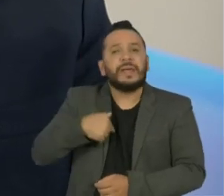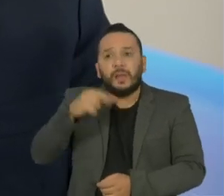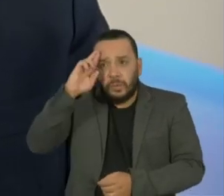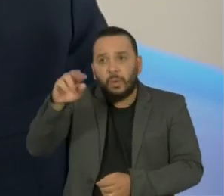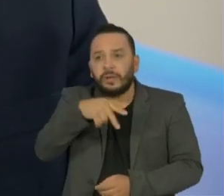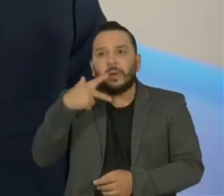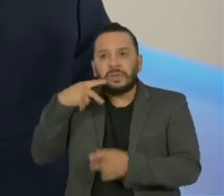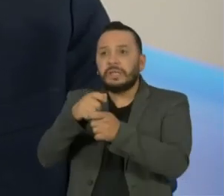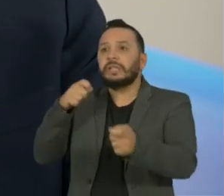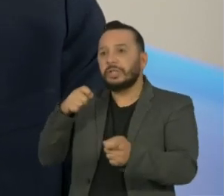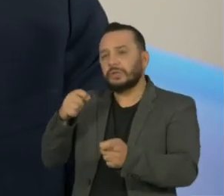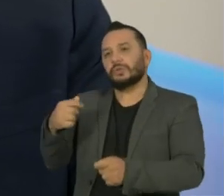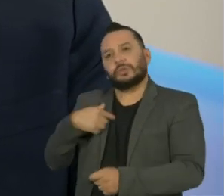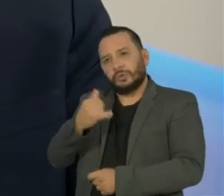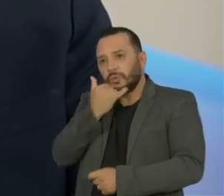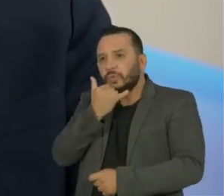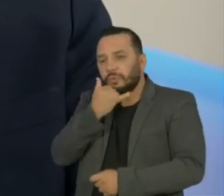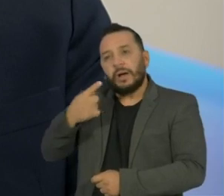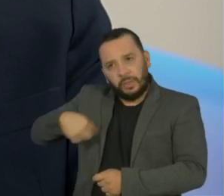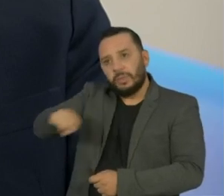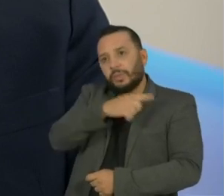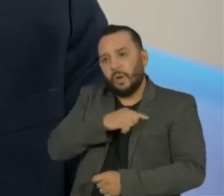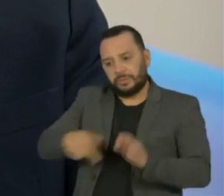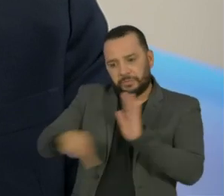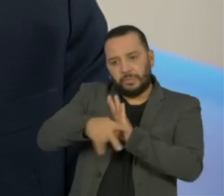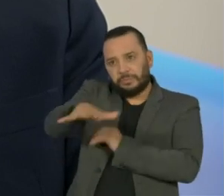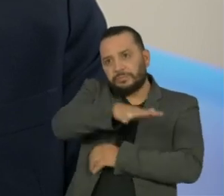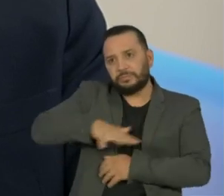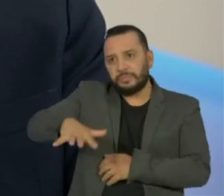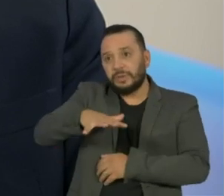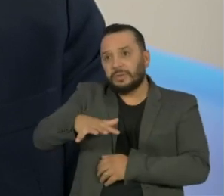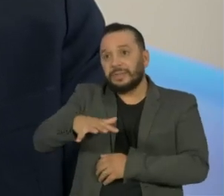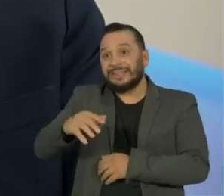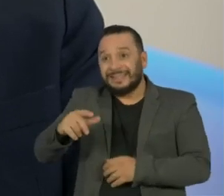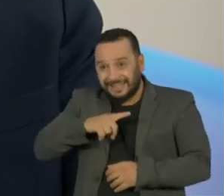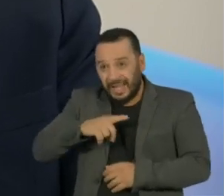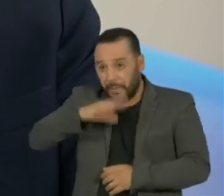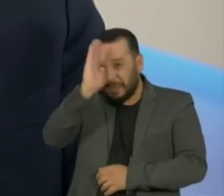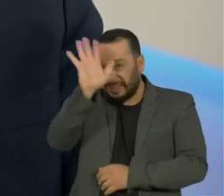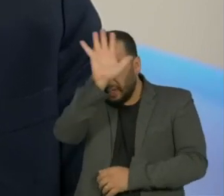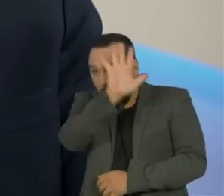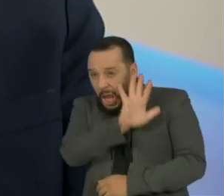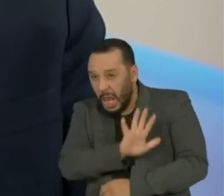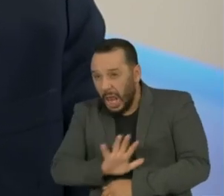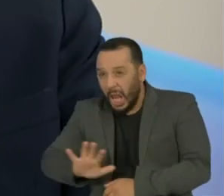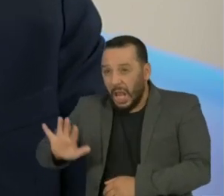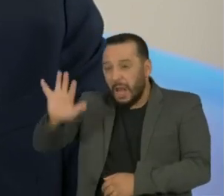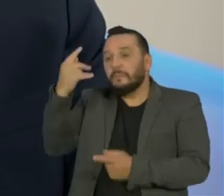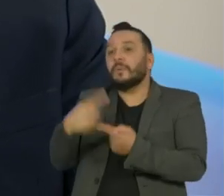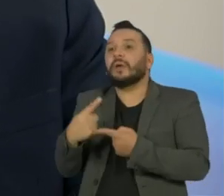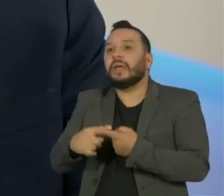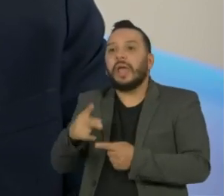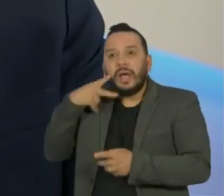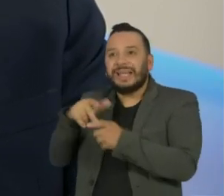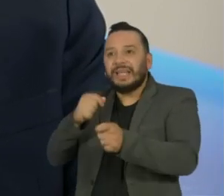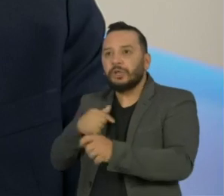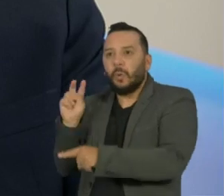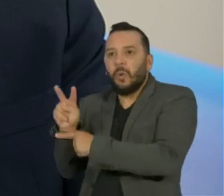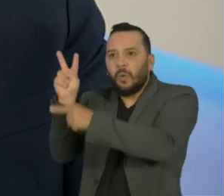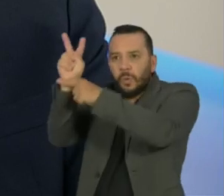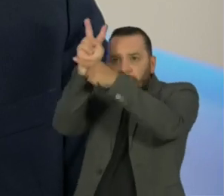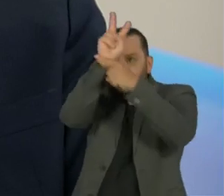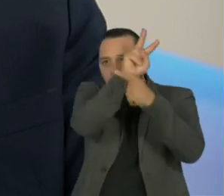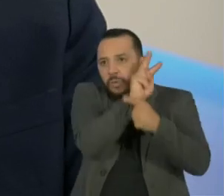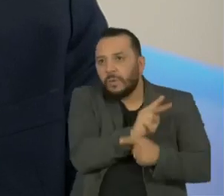índios e os livros se diziam sujeitos da coroa portuguesa então se nós temos hoje um país da dimensão que nós temos é graça